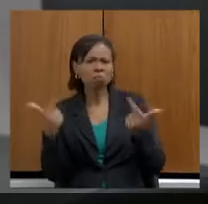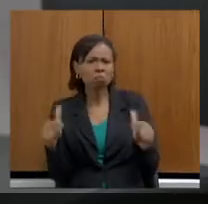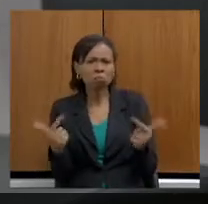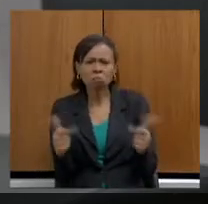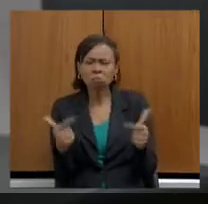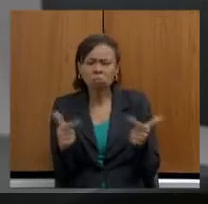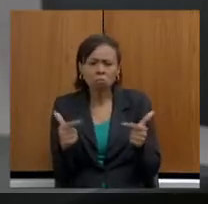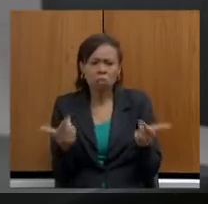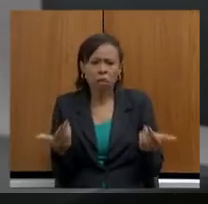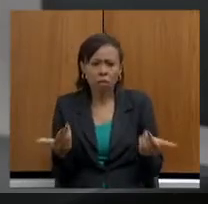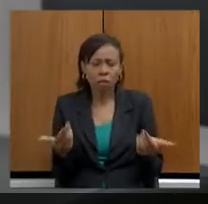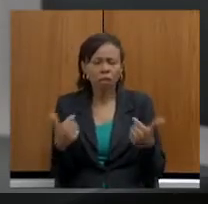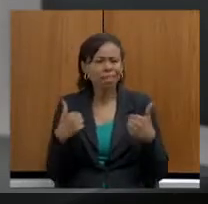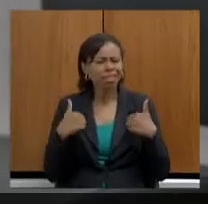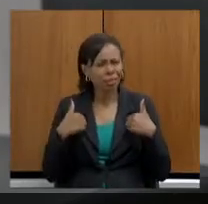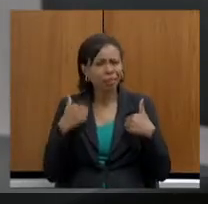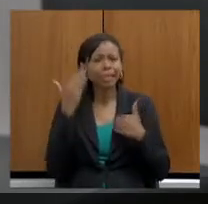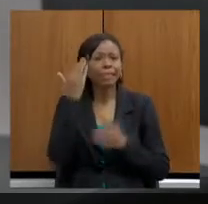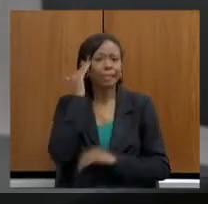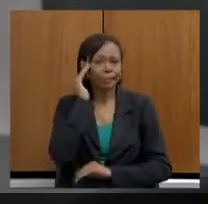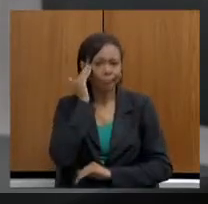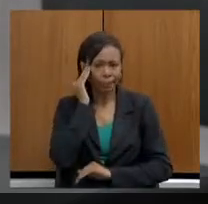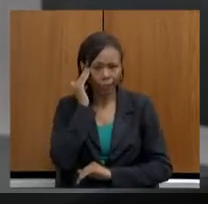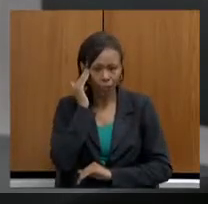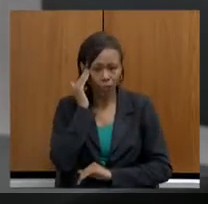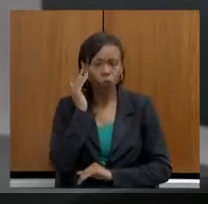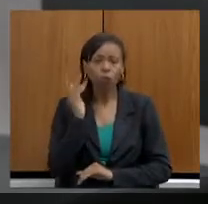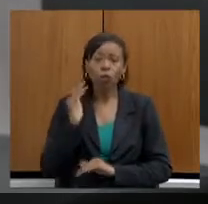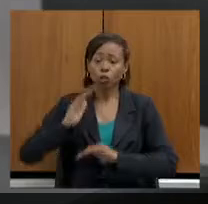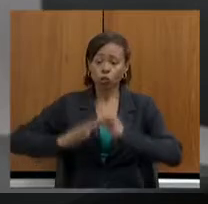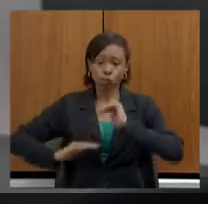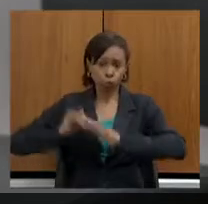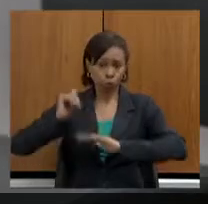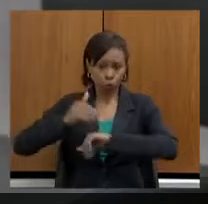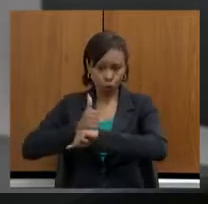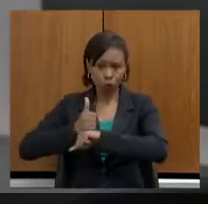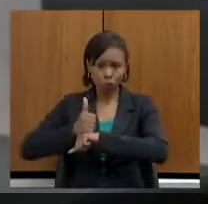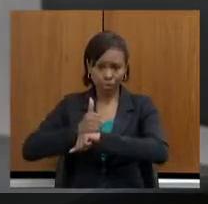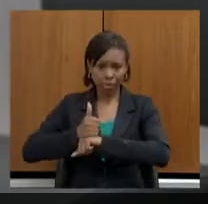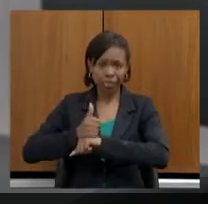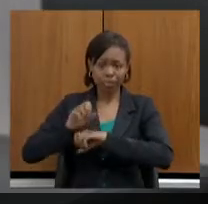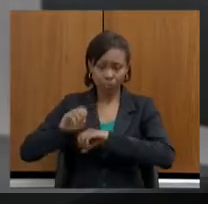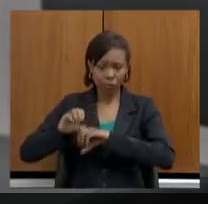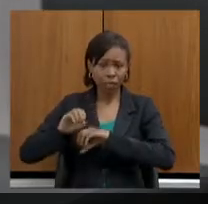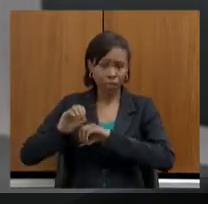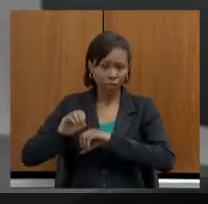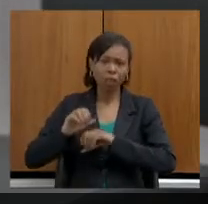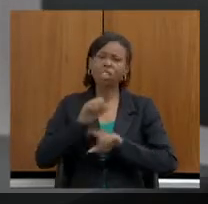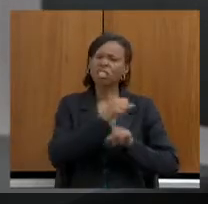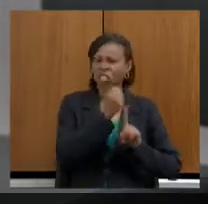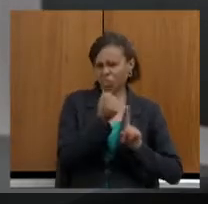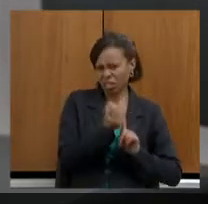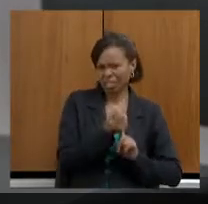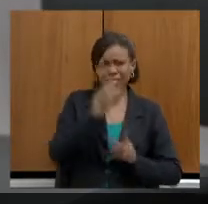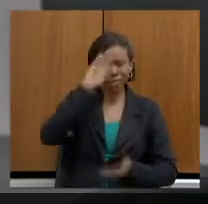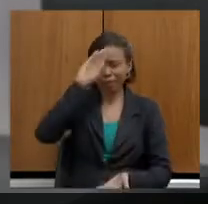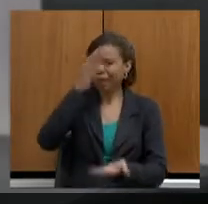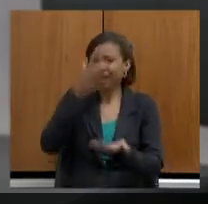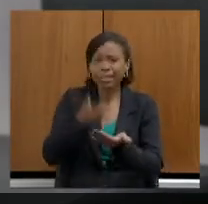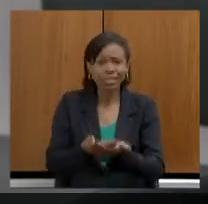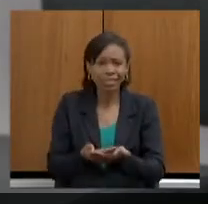compreendo a descrença dos profissionais da educação e da sociedade em geral quase